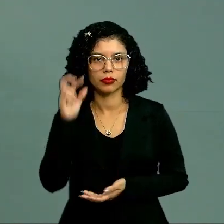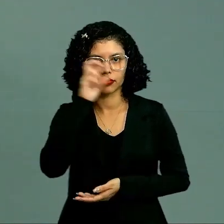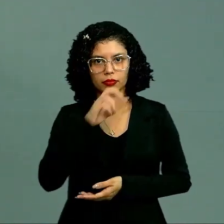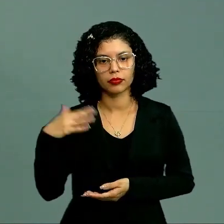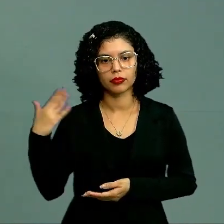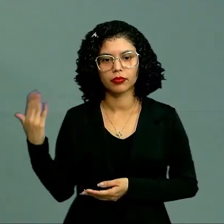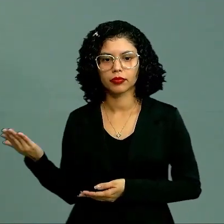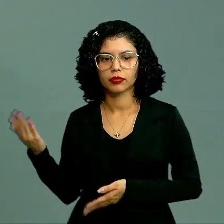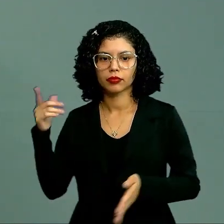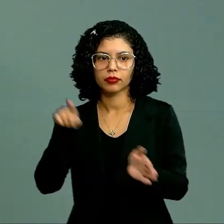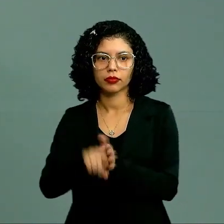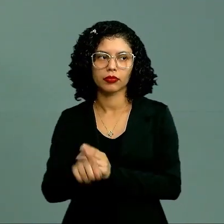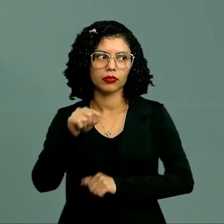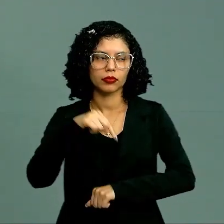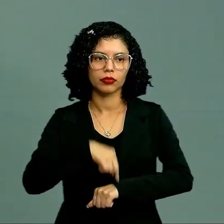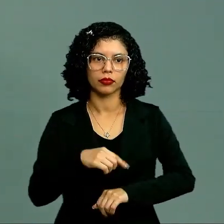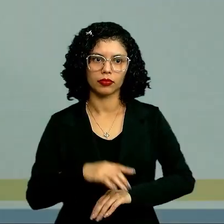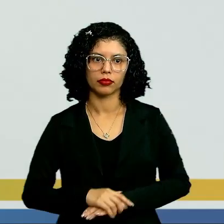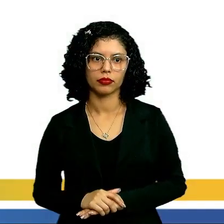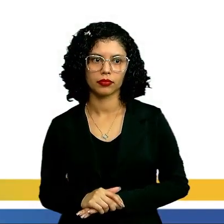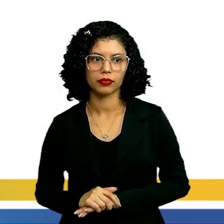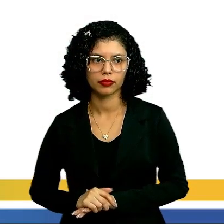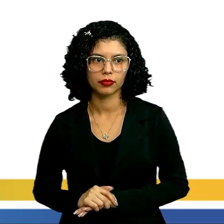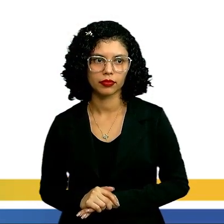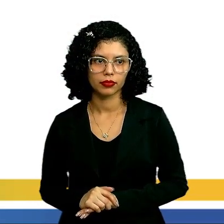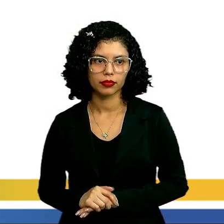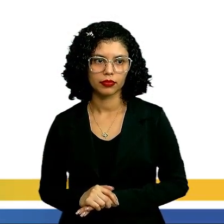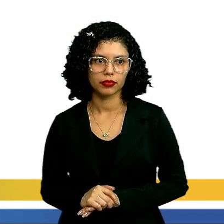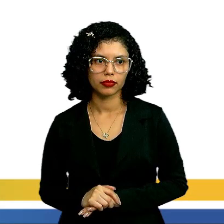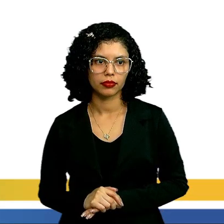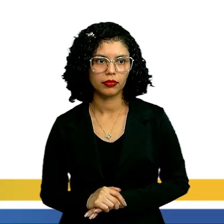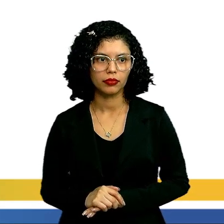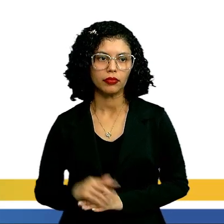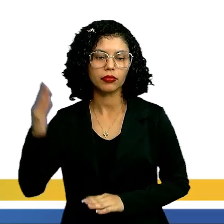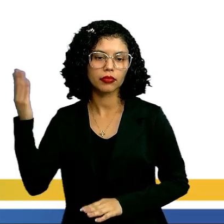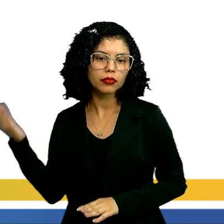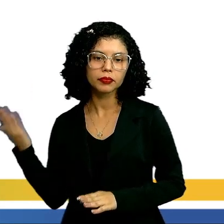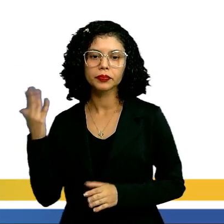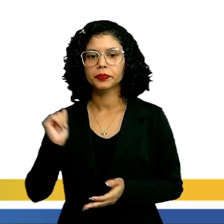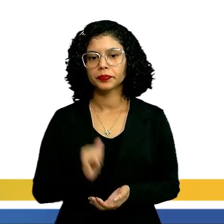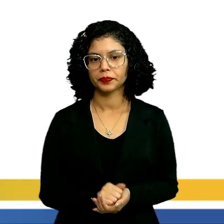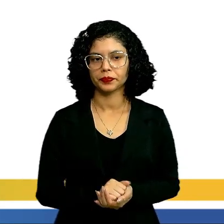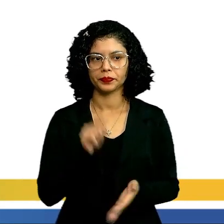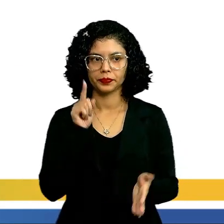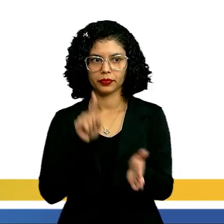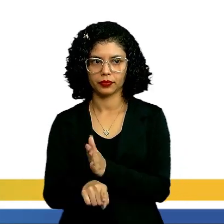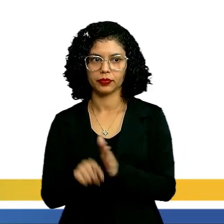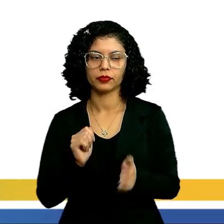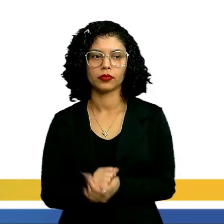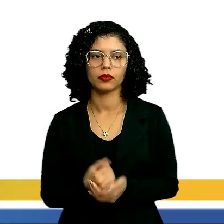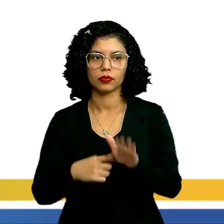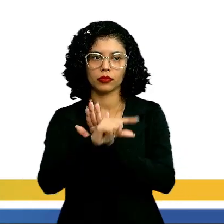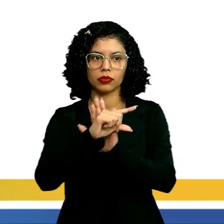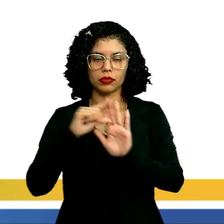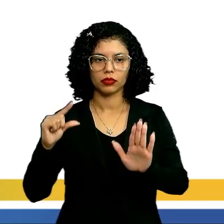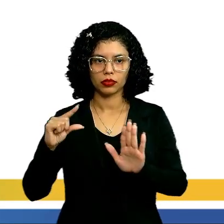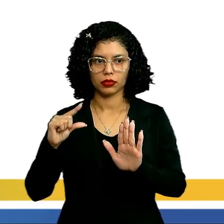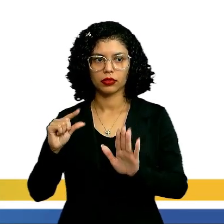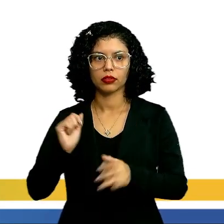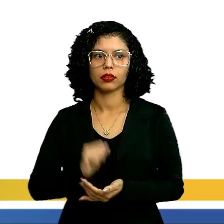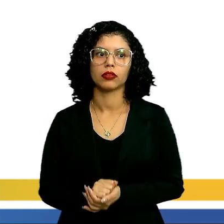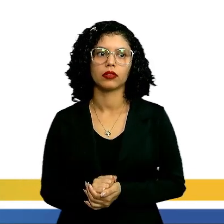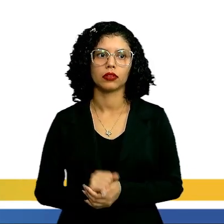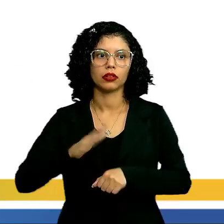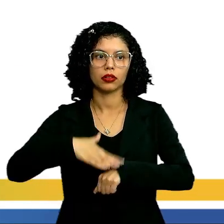nossa questão, porque o nosso tempo está acabando. E aí nós vamos aqui ao enunciado da questão.